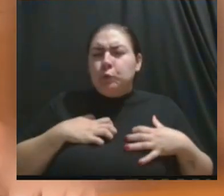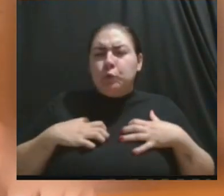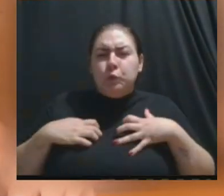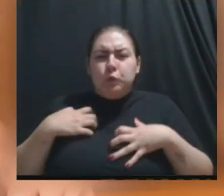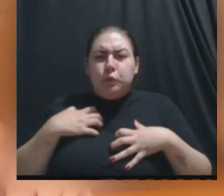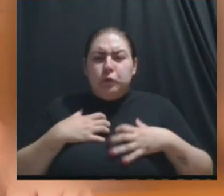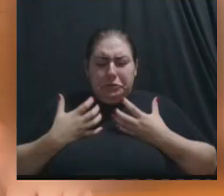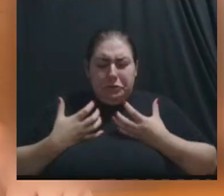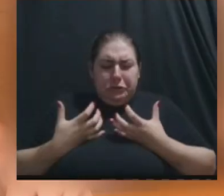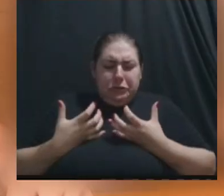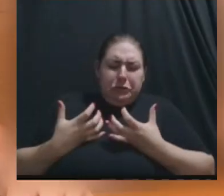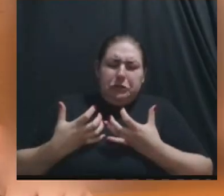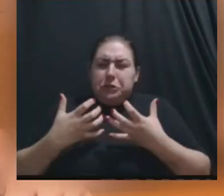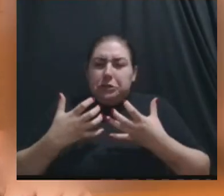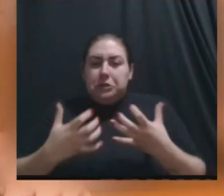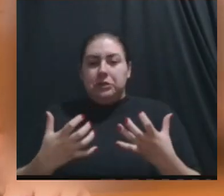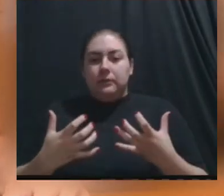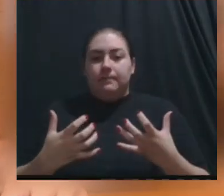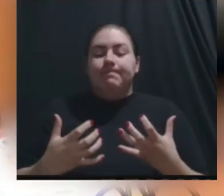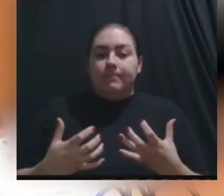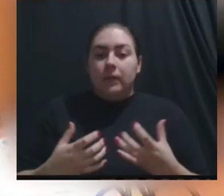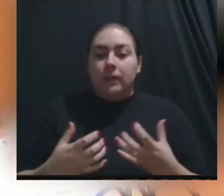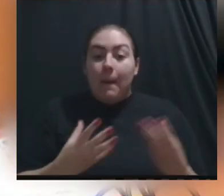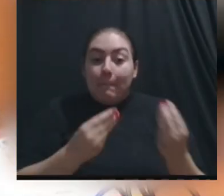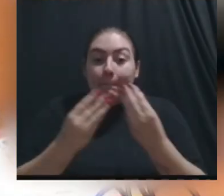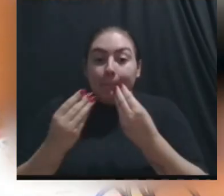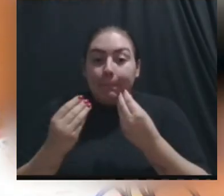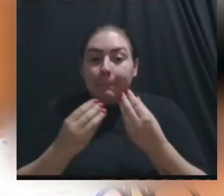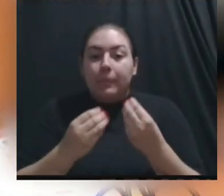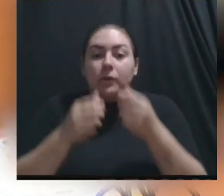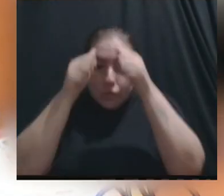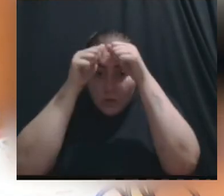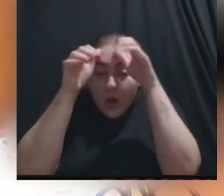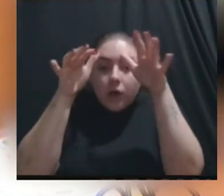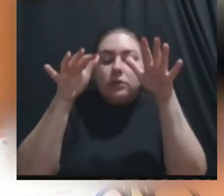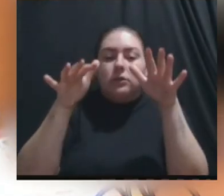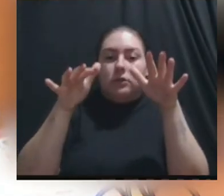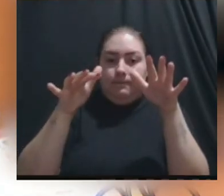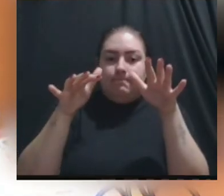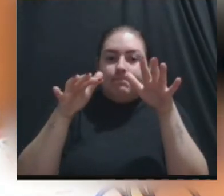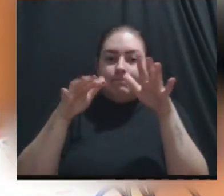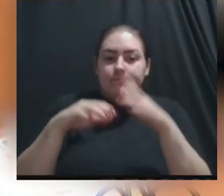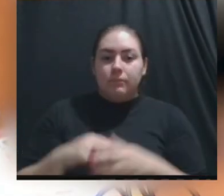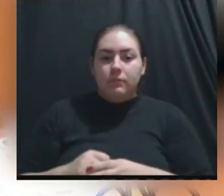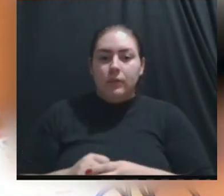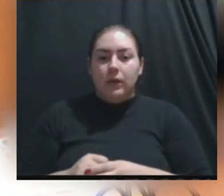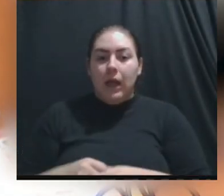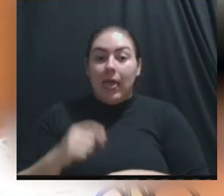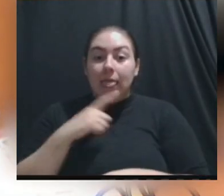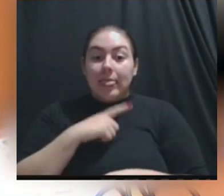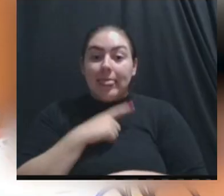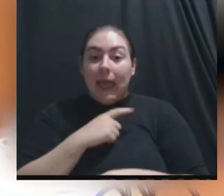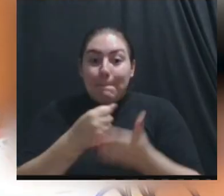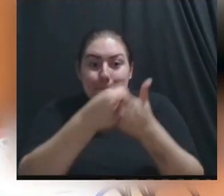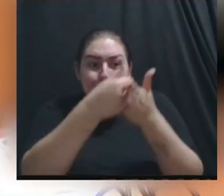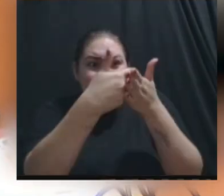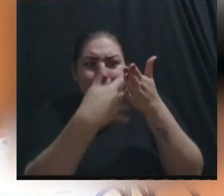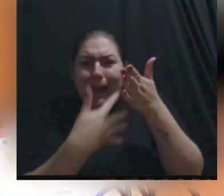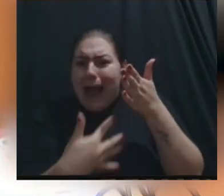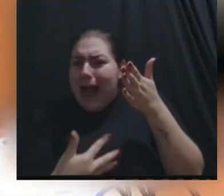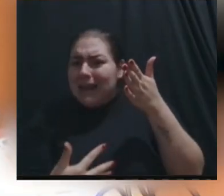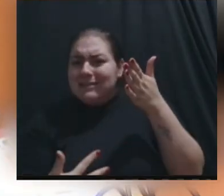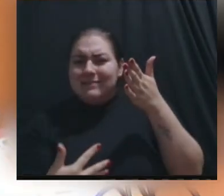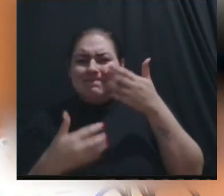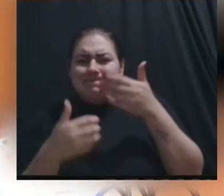muitos alunos, principalmente os autistas. Porque nós temos uma lista de espera, gente, quilométrica, né, para vaga na